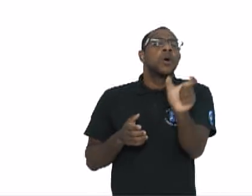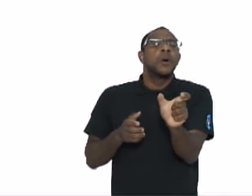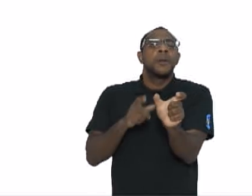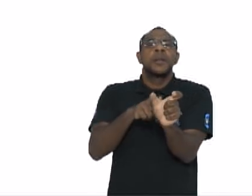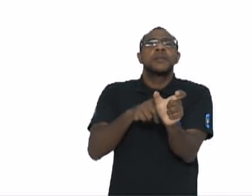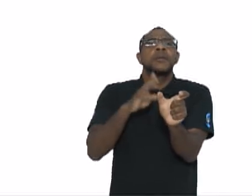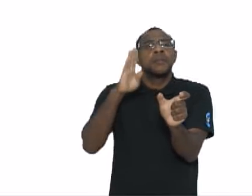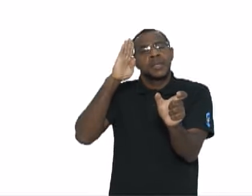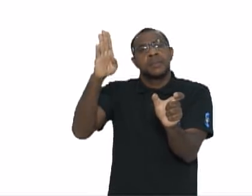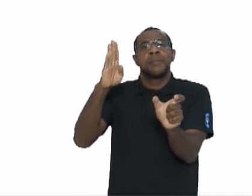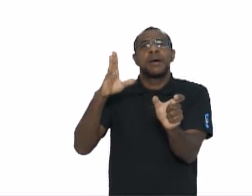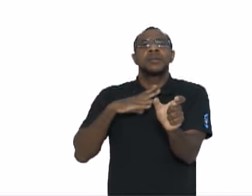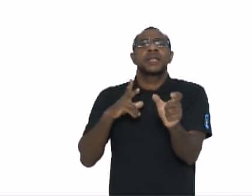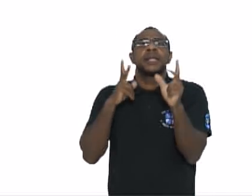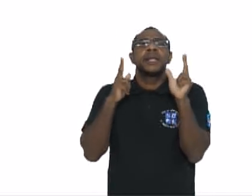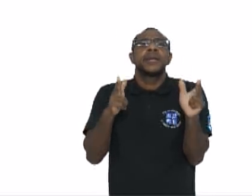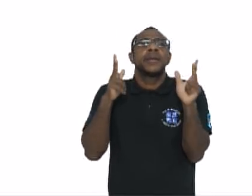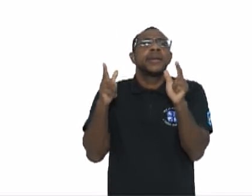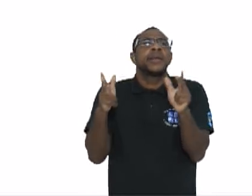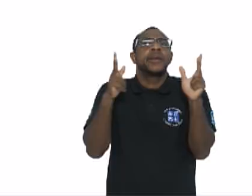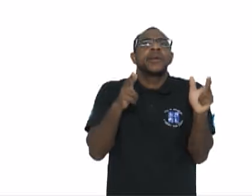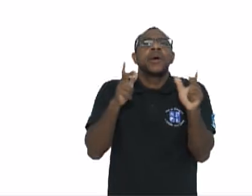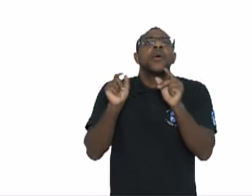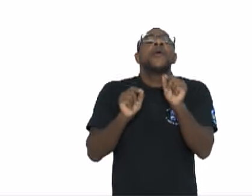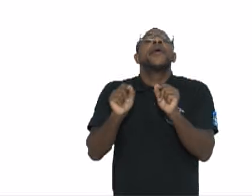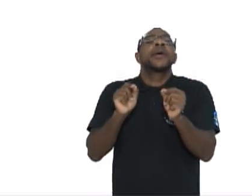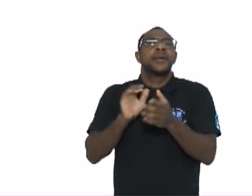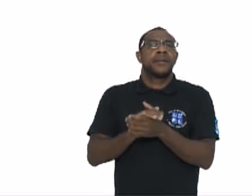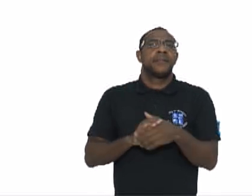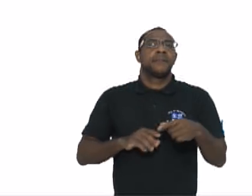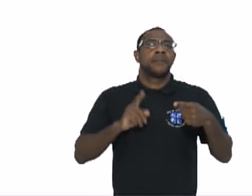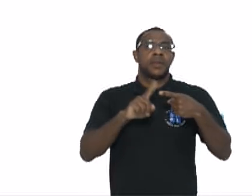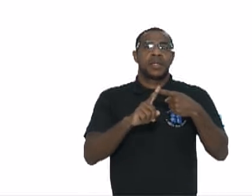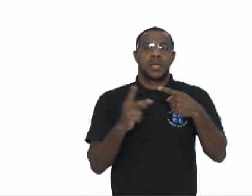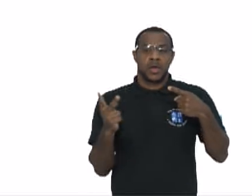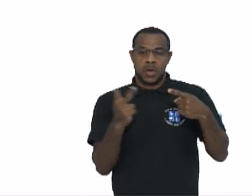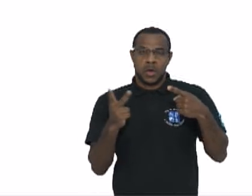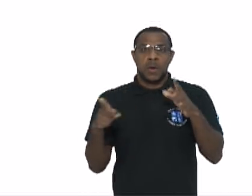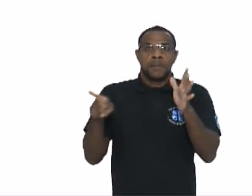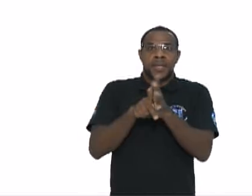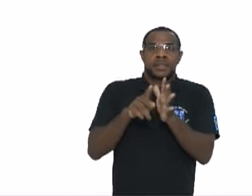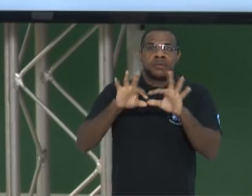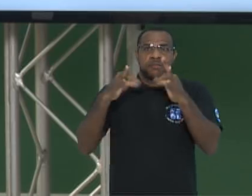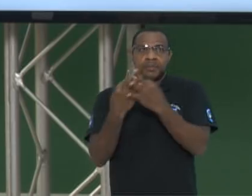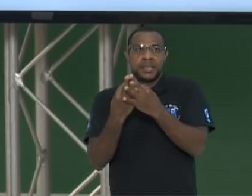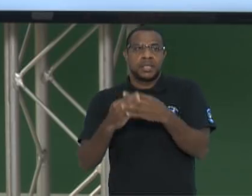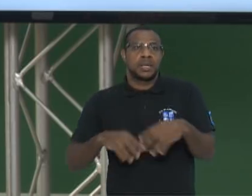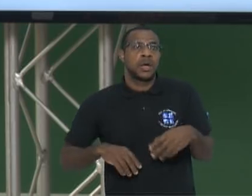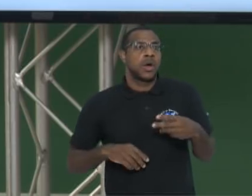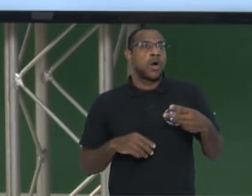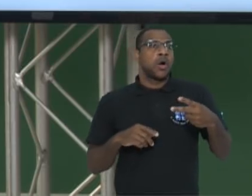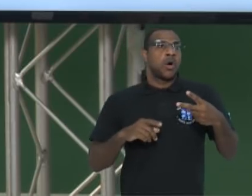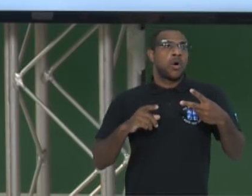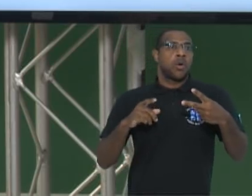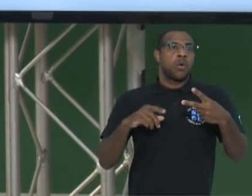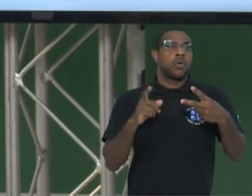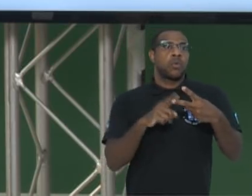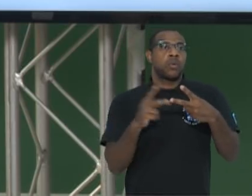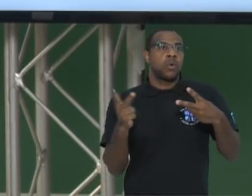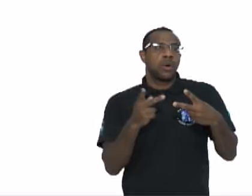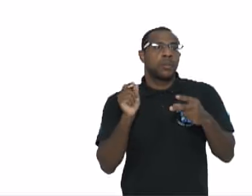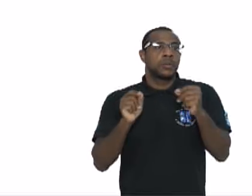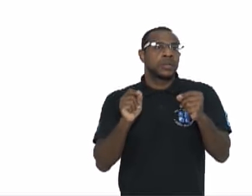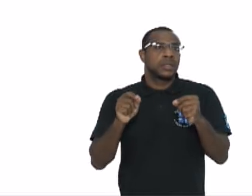comum? Primeira possibilidade, ambos pertencem à mesma família ou ambos são ruivos? Mais um tempinho para